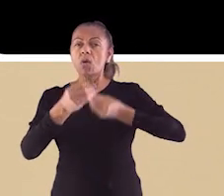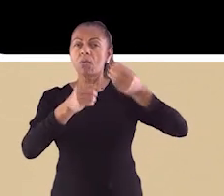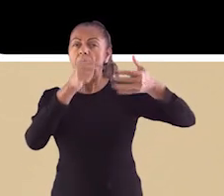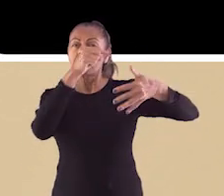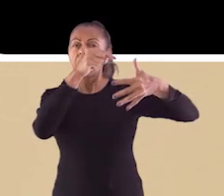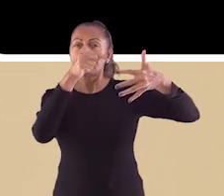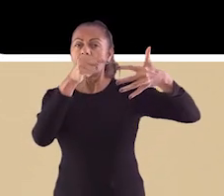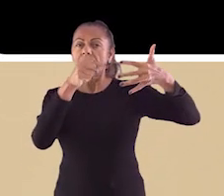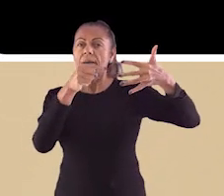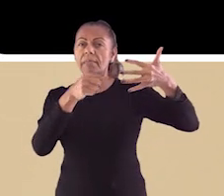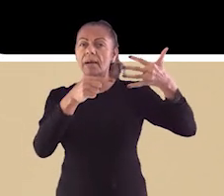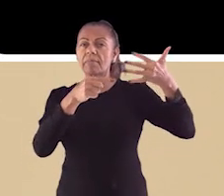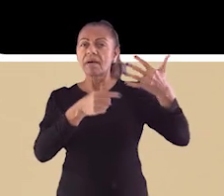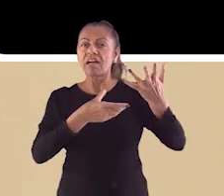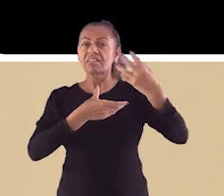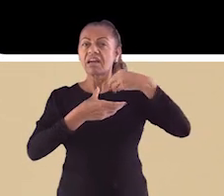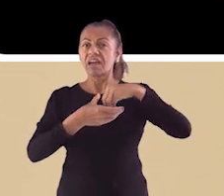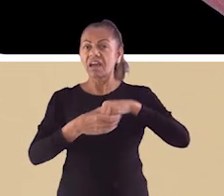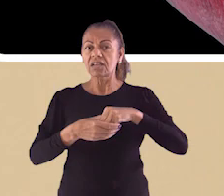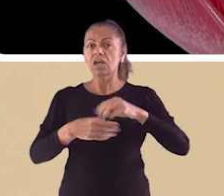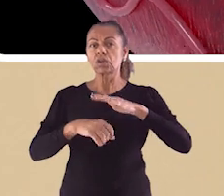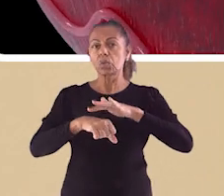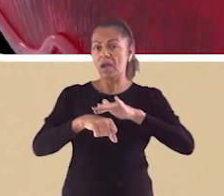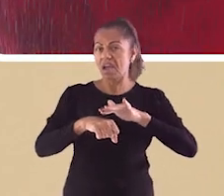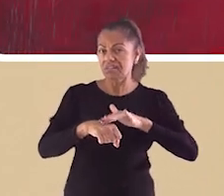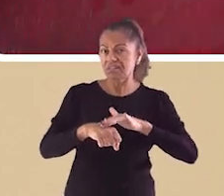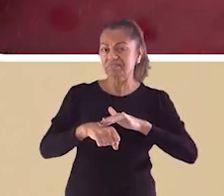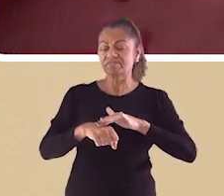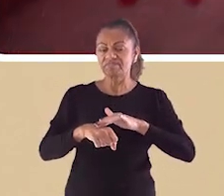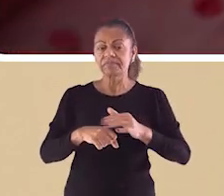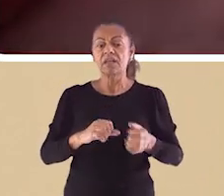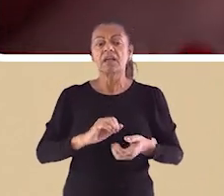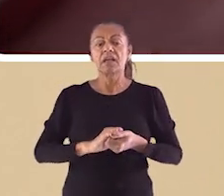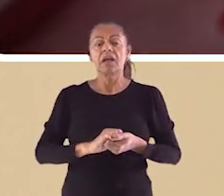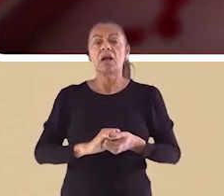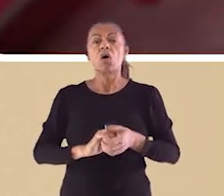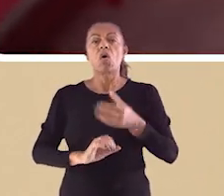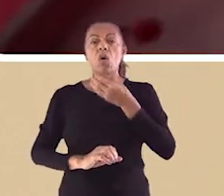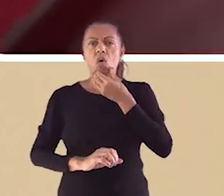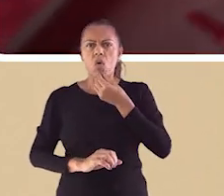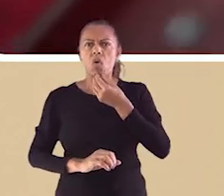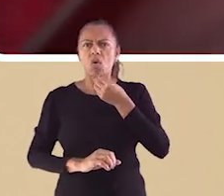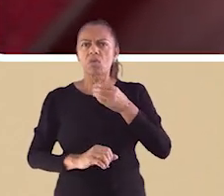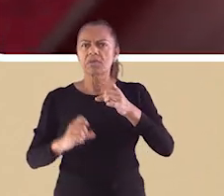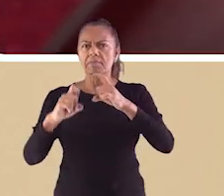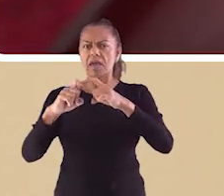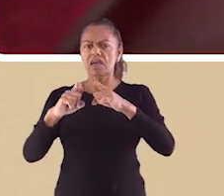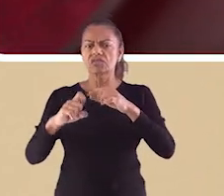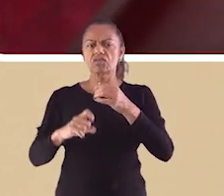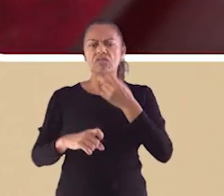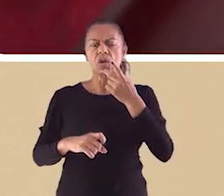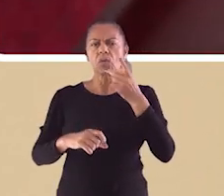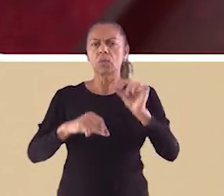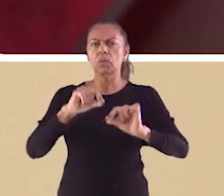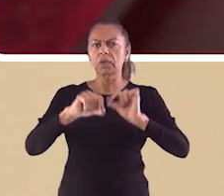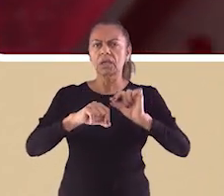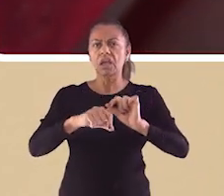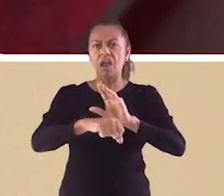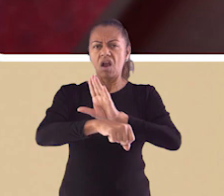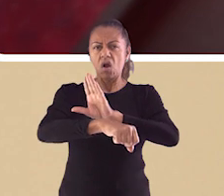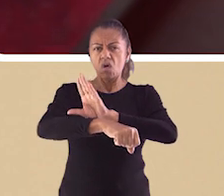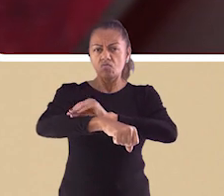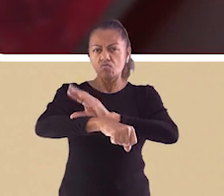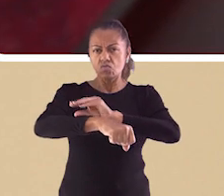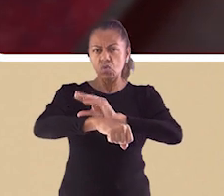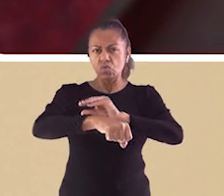vamos compreender as peculiaridades do infarto. De acordo com Drauzio Varela, o infarto nada mais é